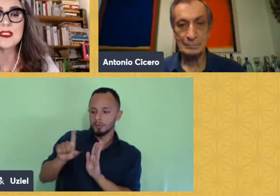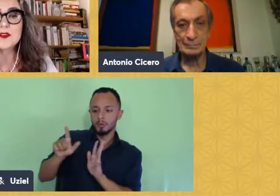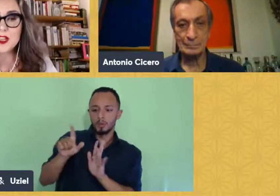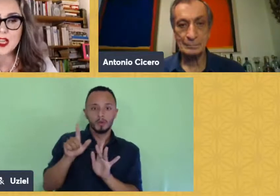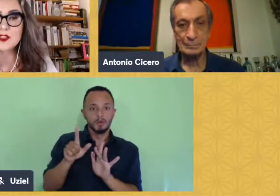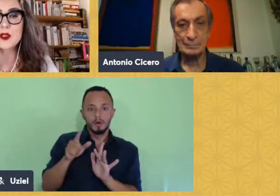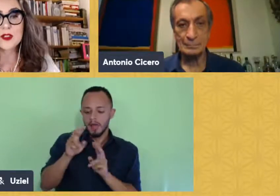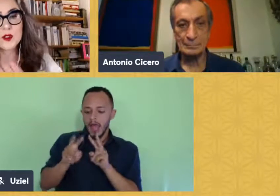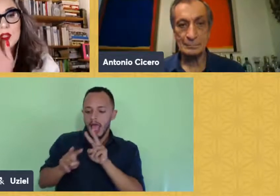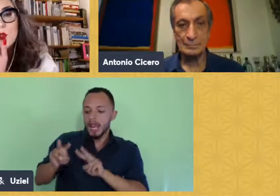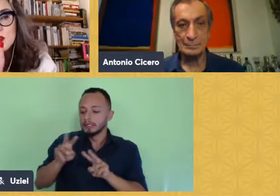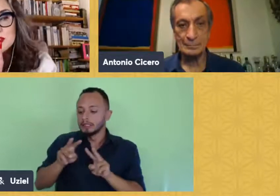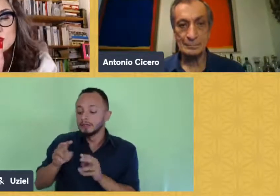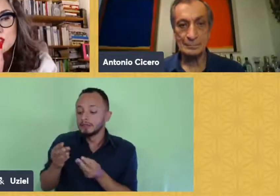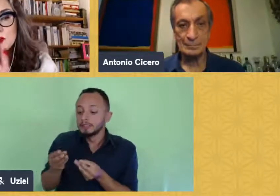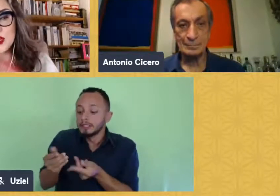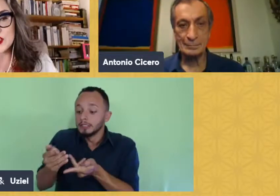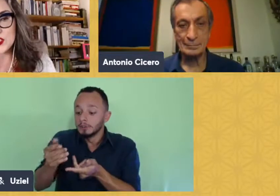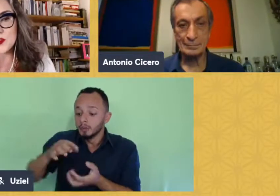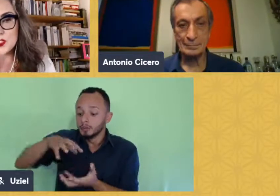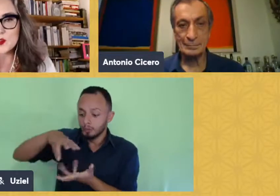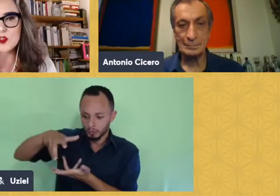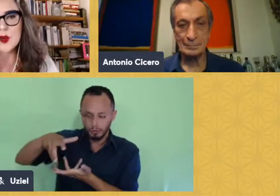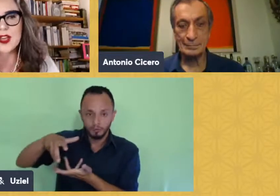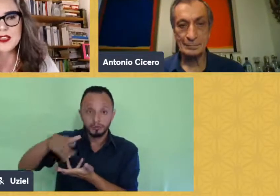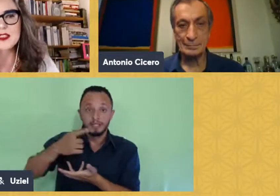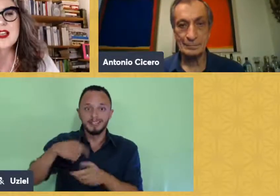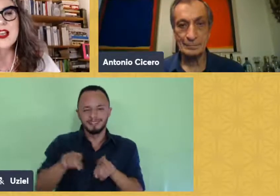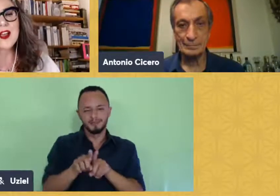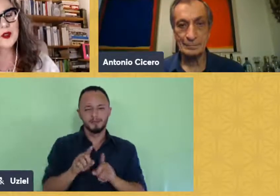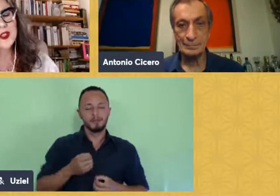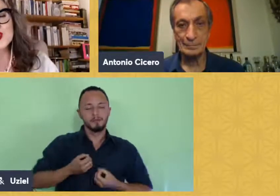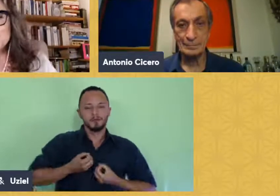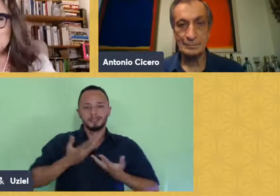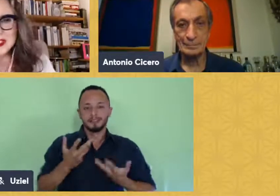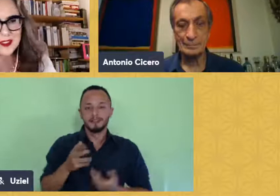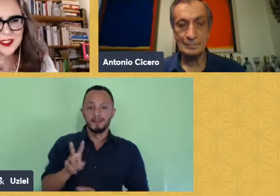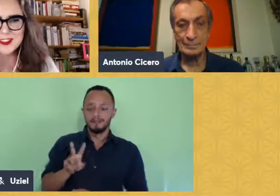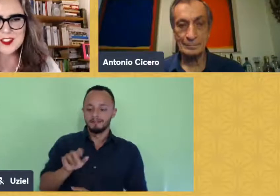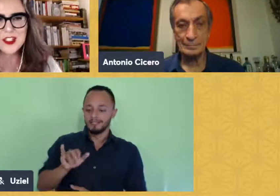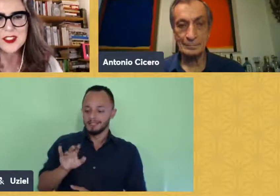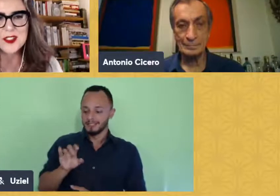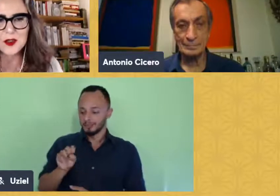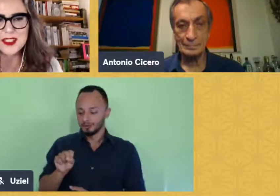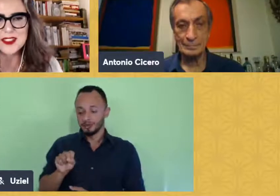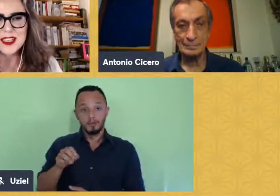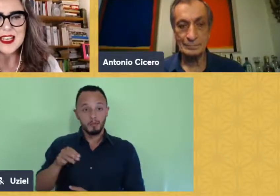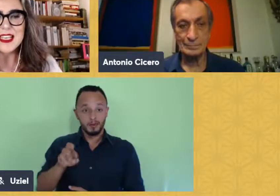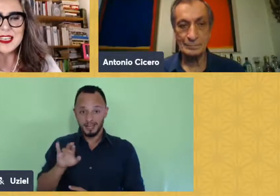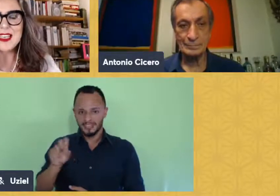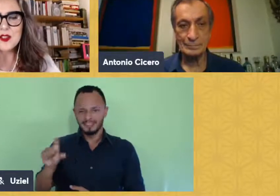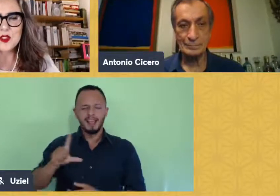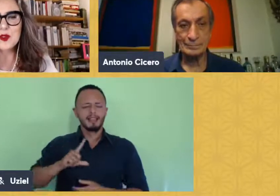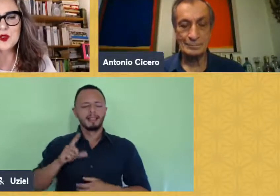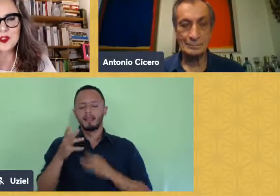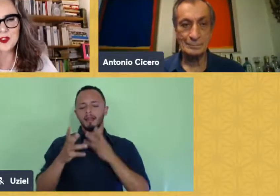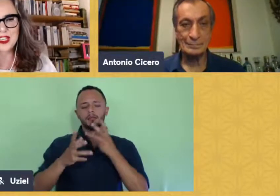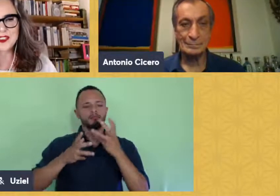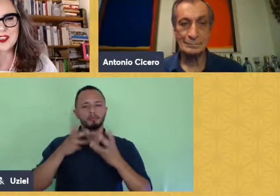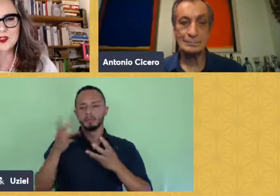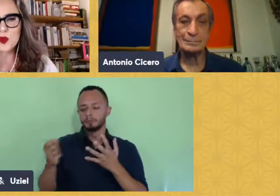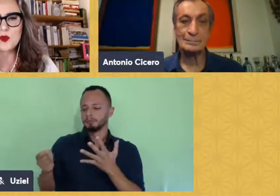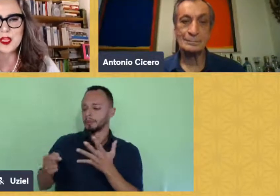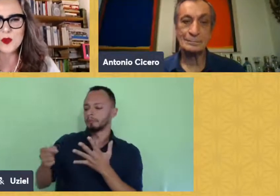Com Eucanaã Ferraz, organizou a nova antologia poética de Vinícius de Moraes, é autor de inúmeras letras de canções, e em 2012